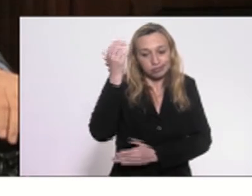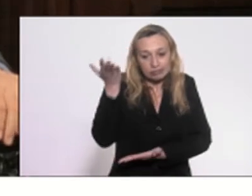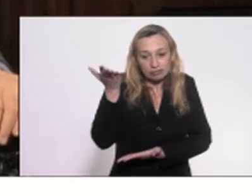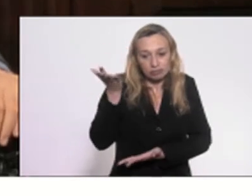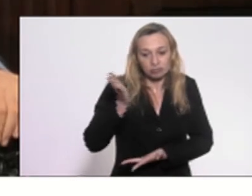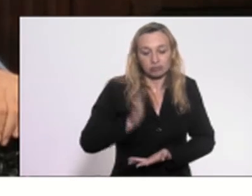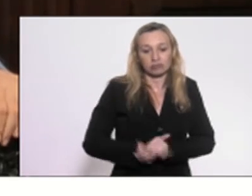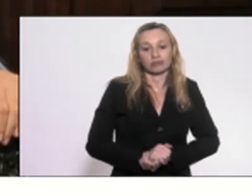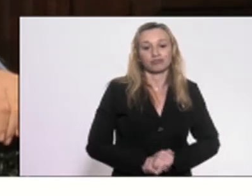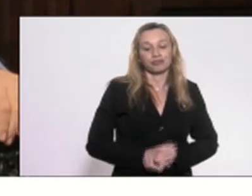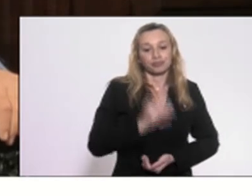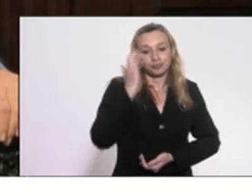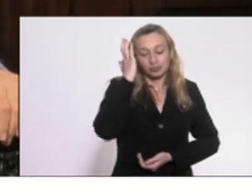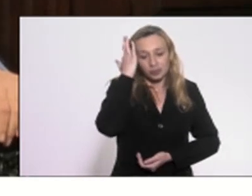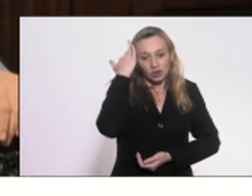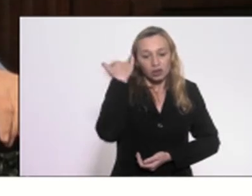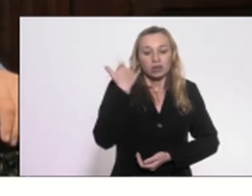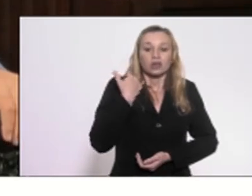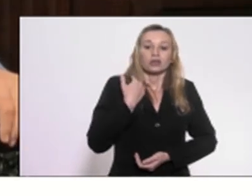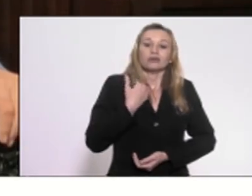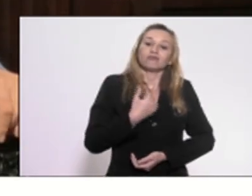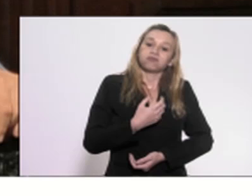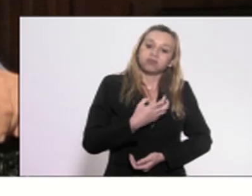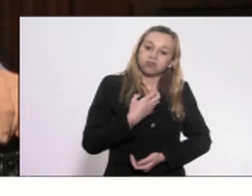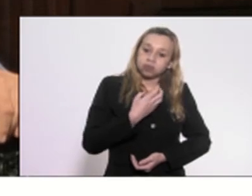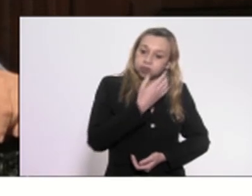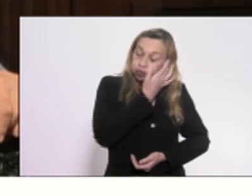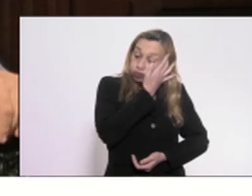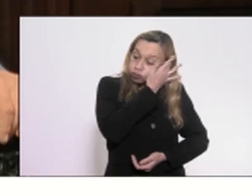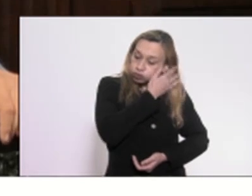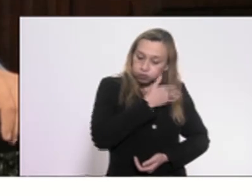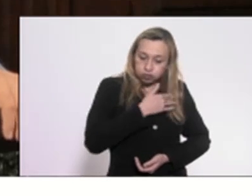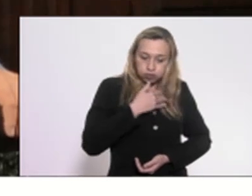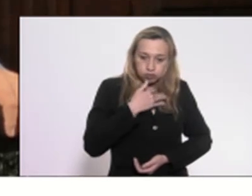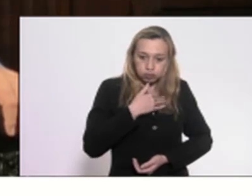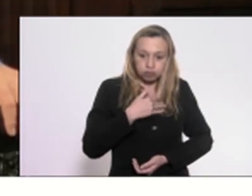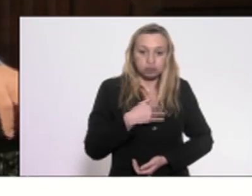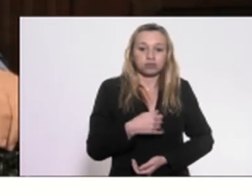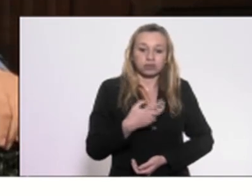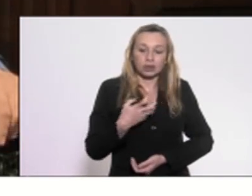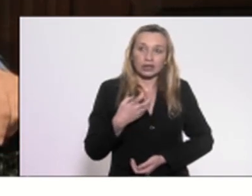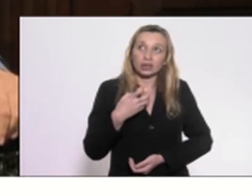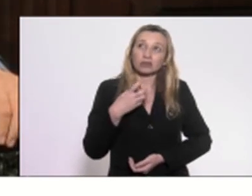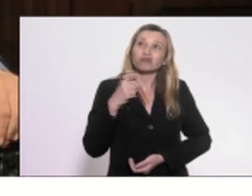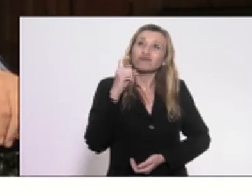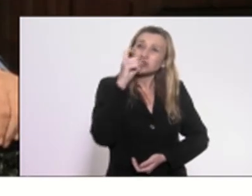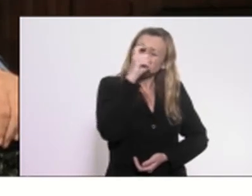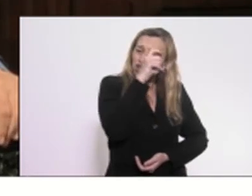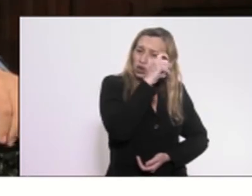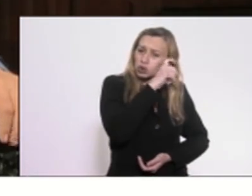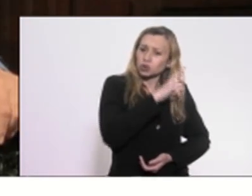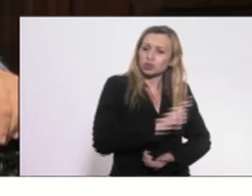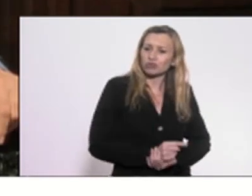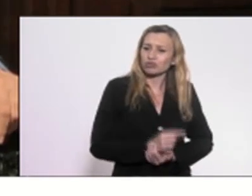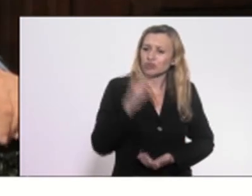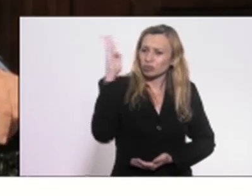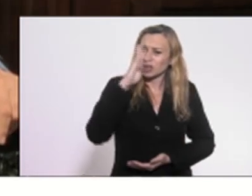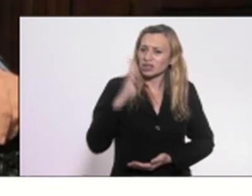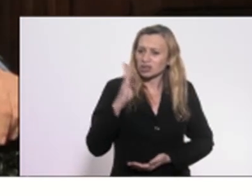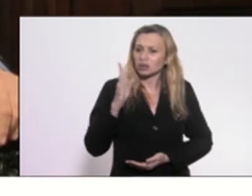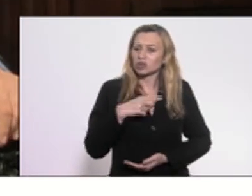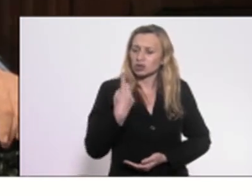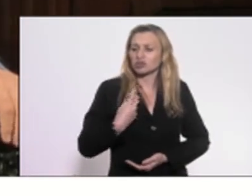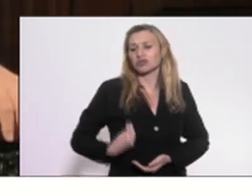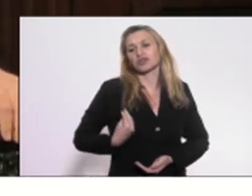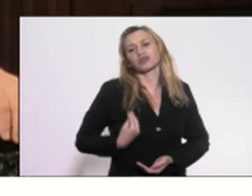amazônica. E eu queria algo muito difícil no Brasil que